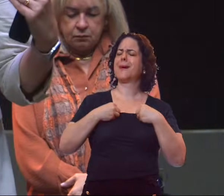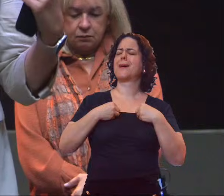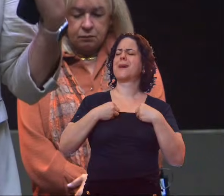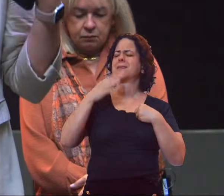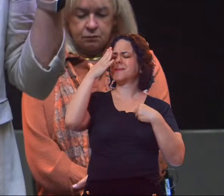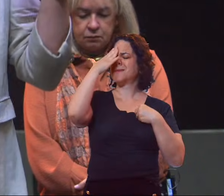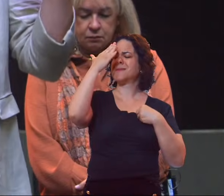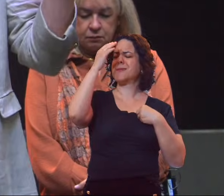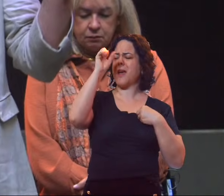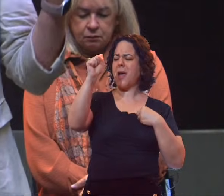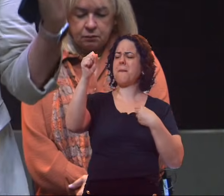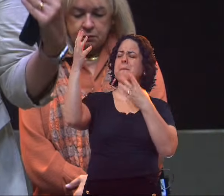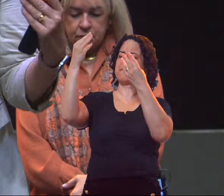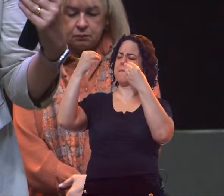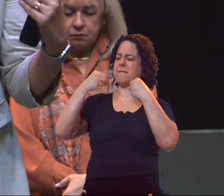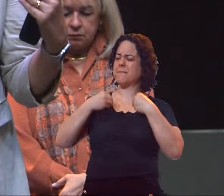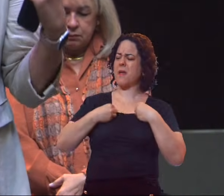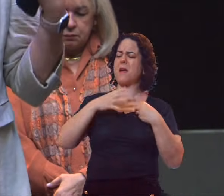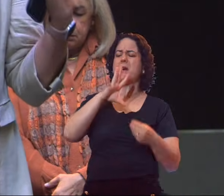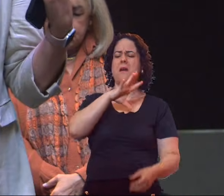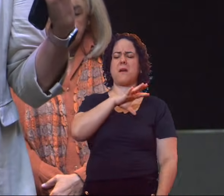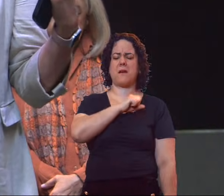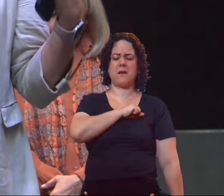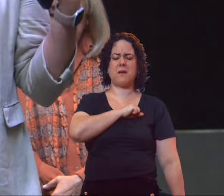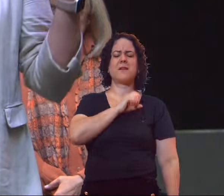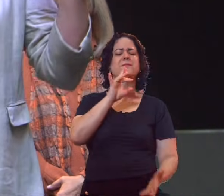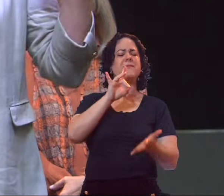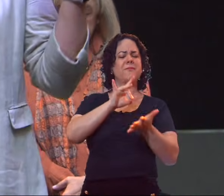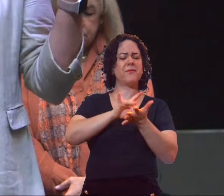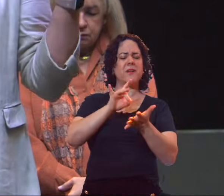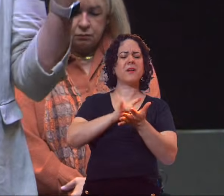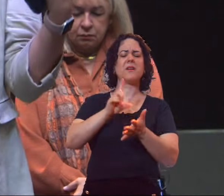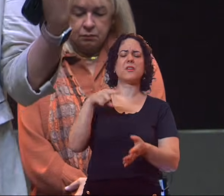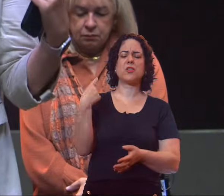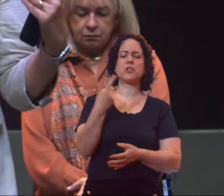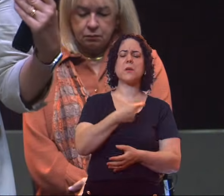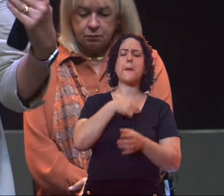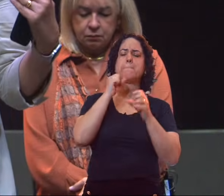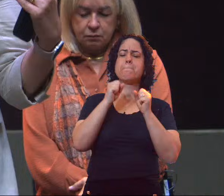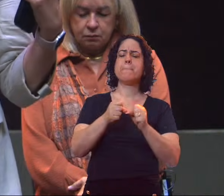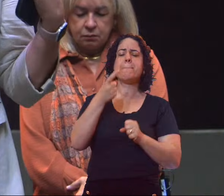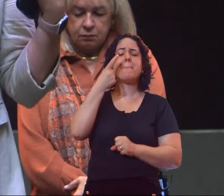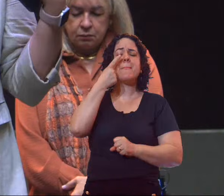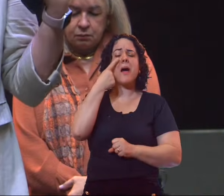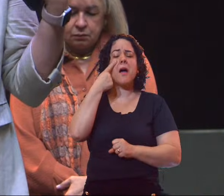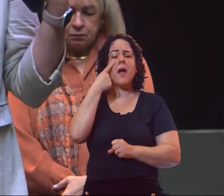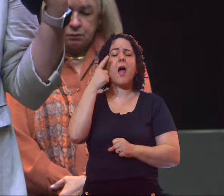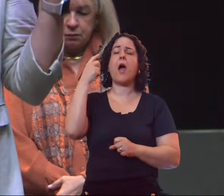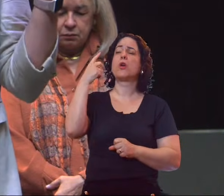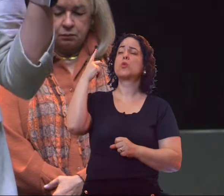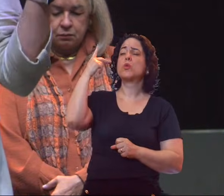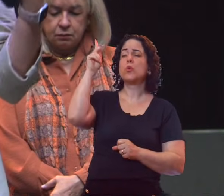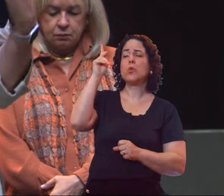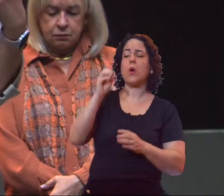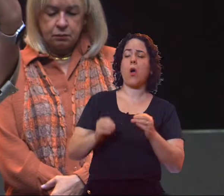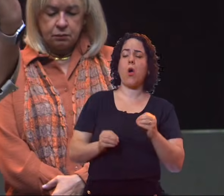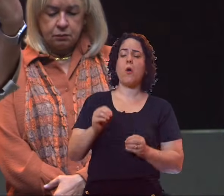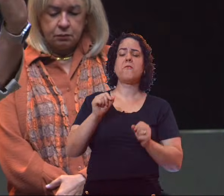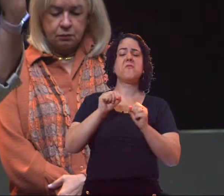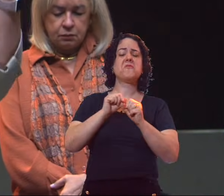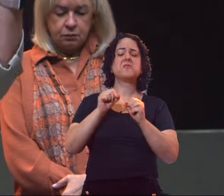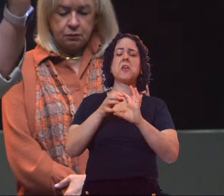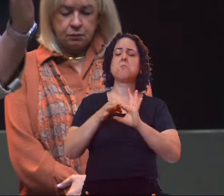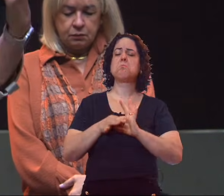sabedoria, dá-nos amor. E realmente, Deus, que nós possamos olhar para a tua obra e fazer aquilo que tu